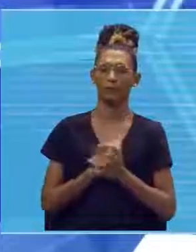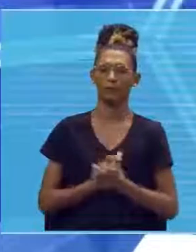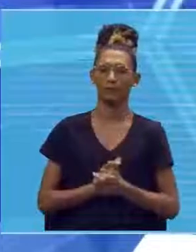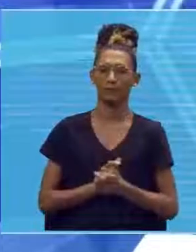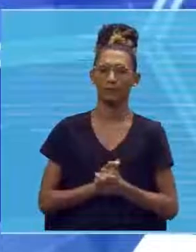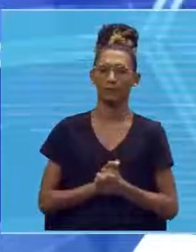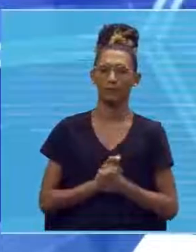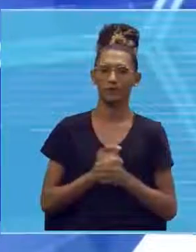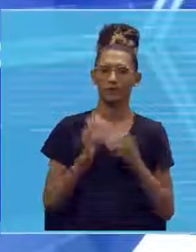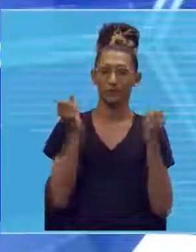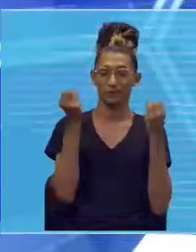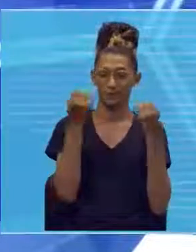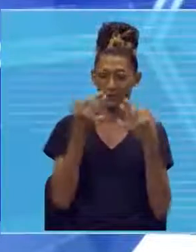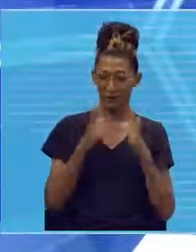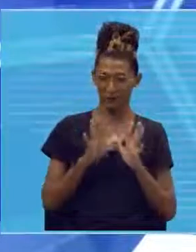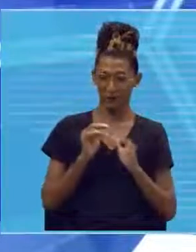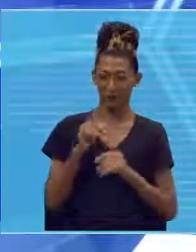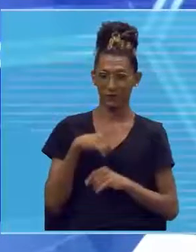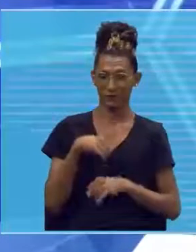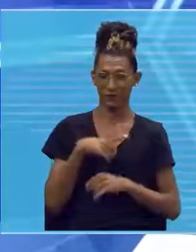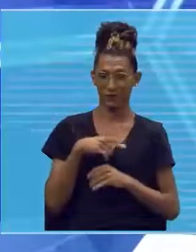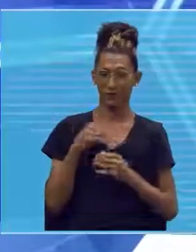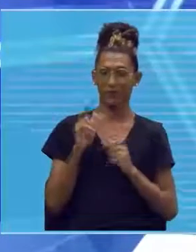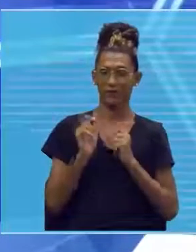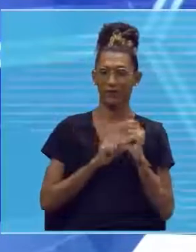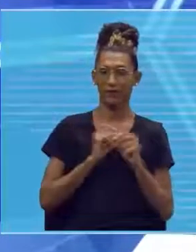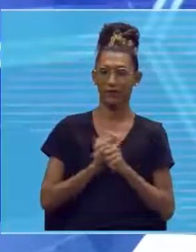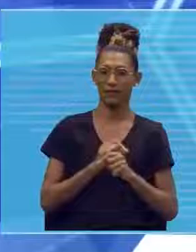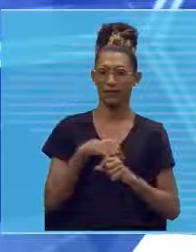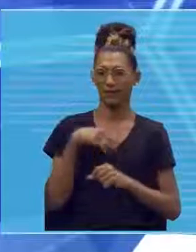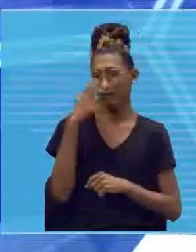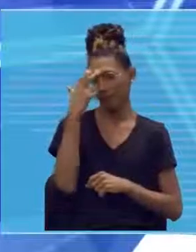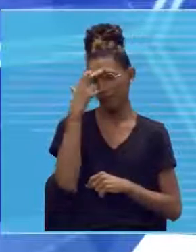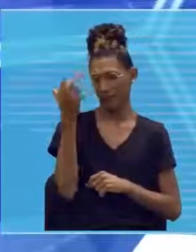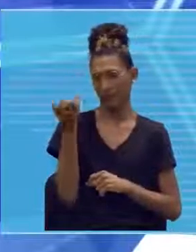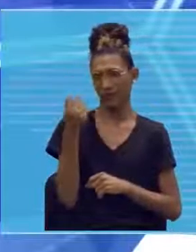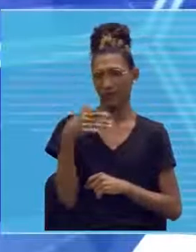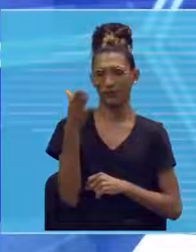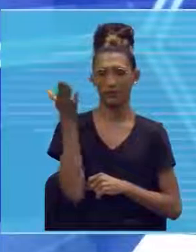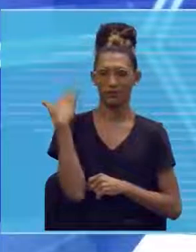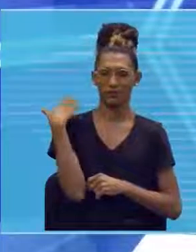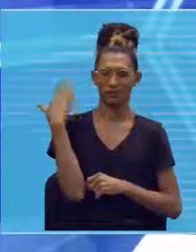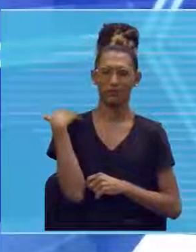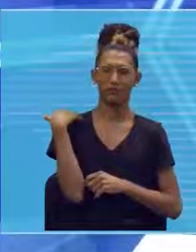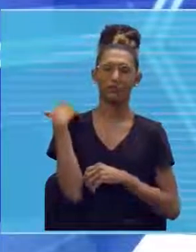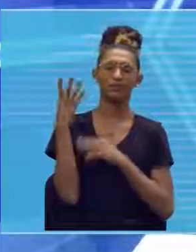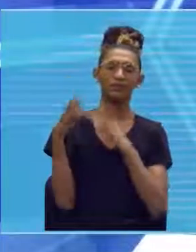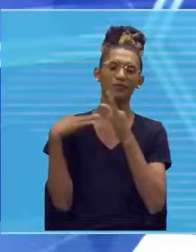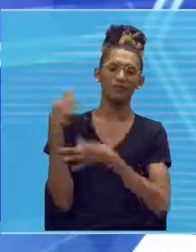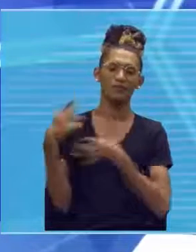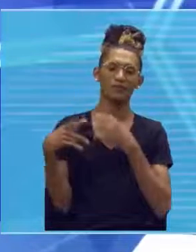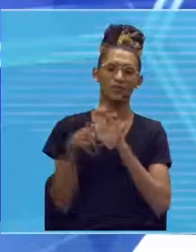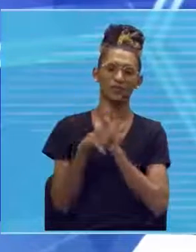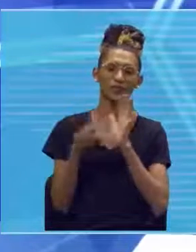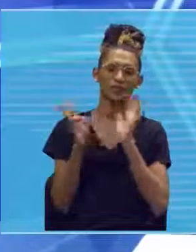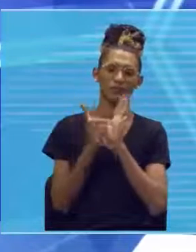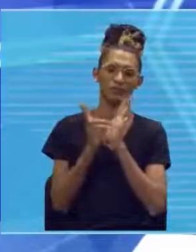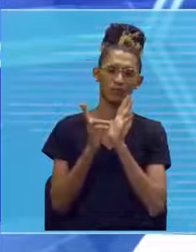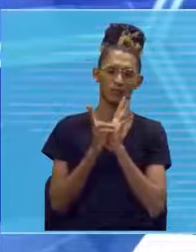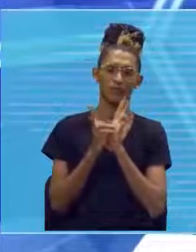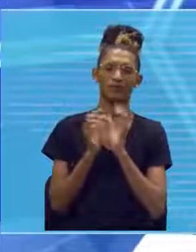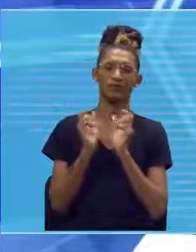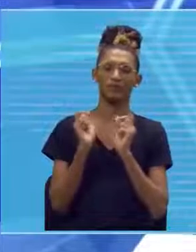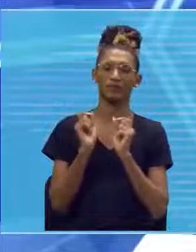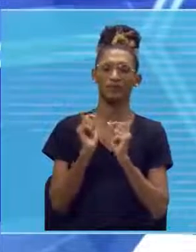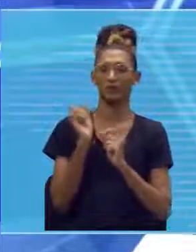história em senta aí que a gente vai ver existe na sabedoria ancestral da antiga Tradição tupi-guarani A